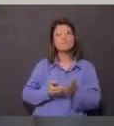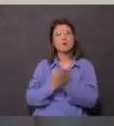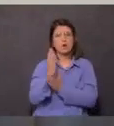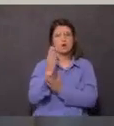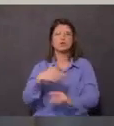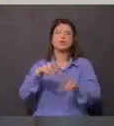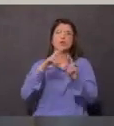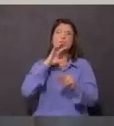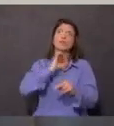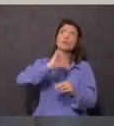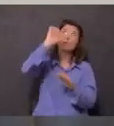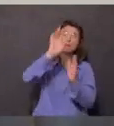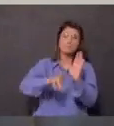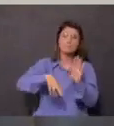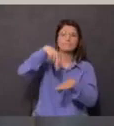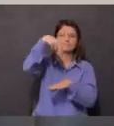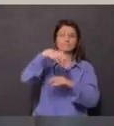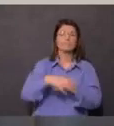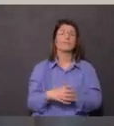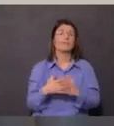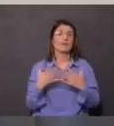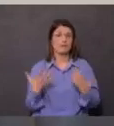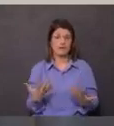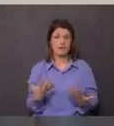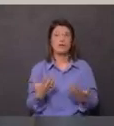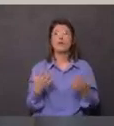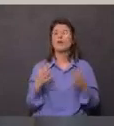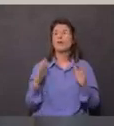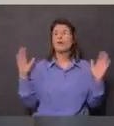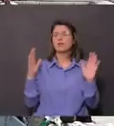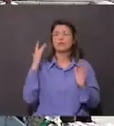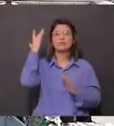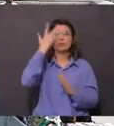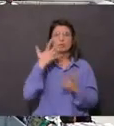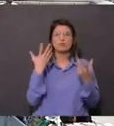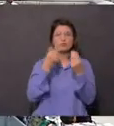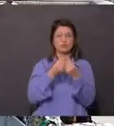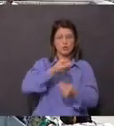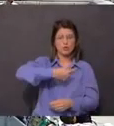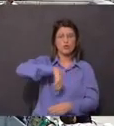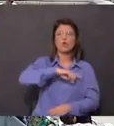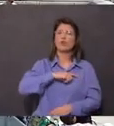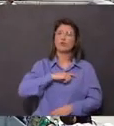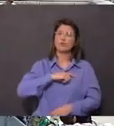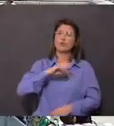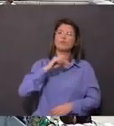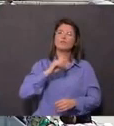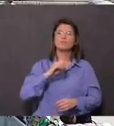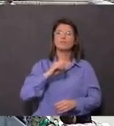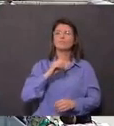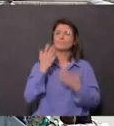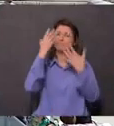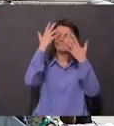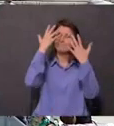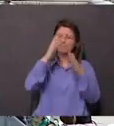do seu Filho. Por isso, com os anjos e os santos, proclamamos a vossa glória, cantando